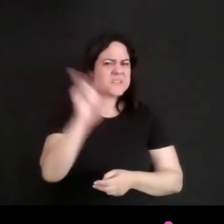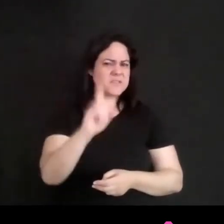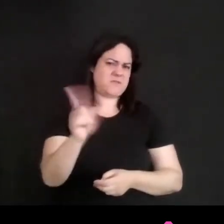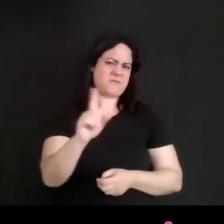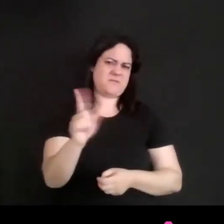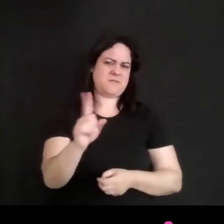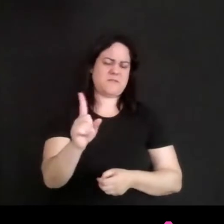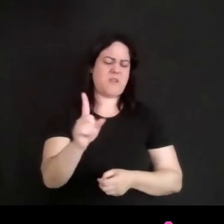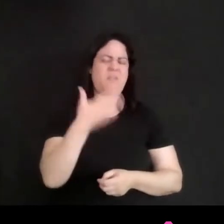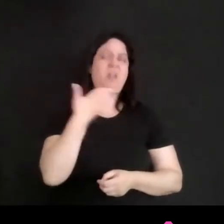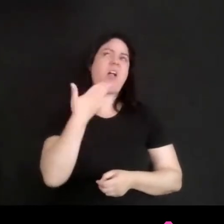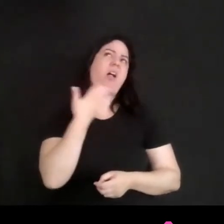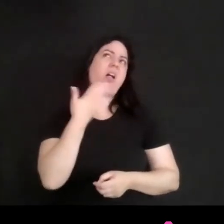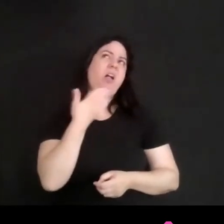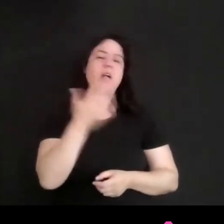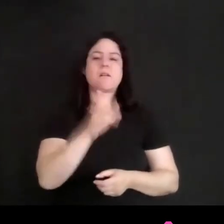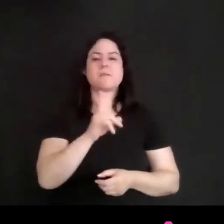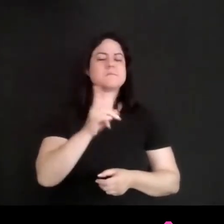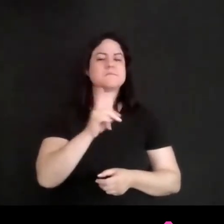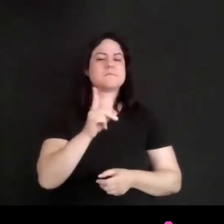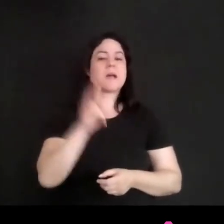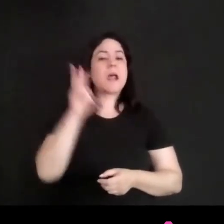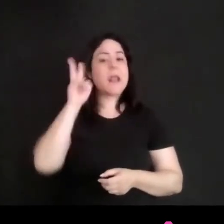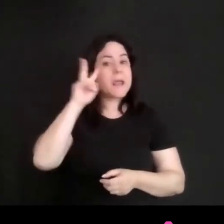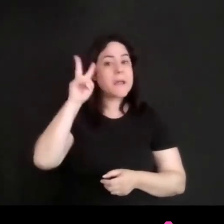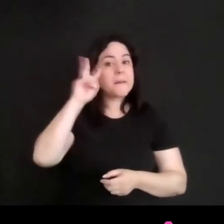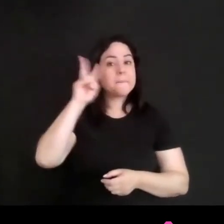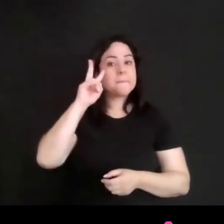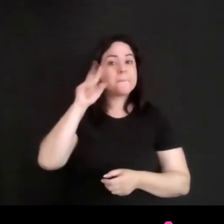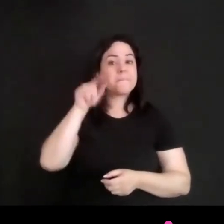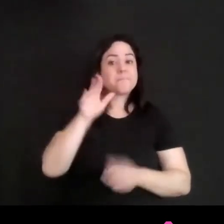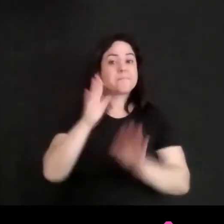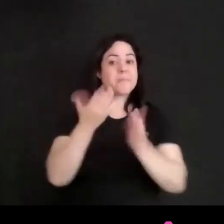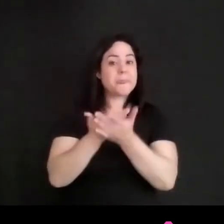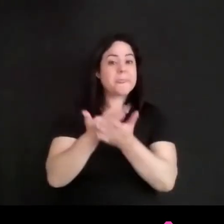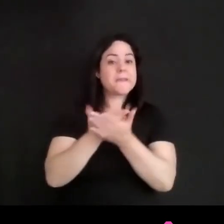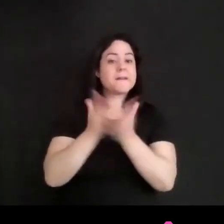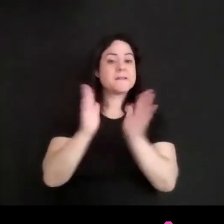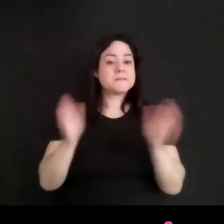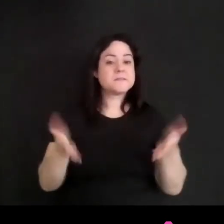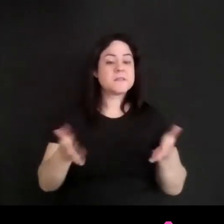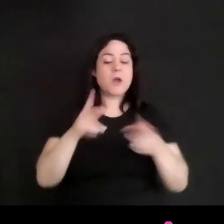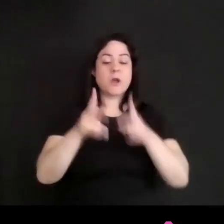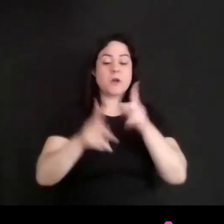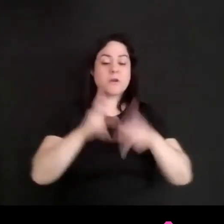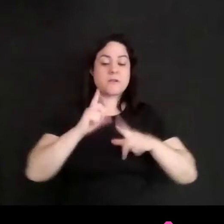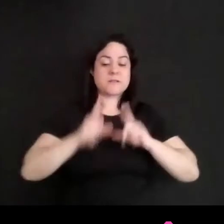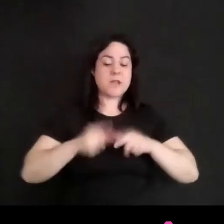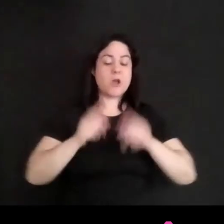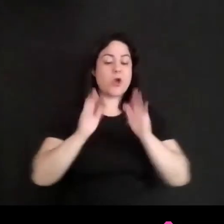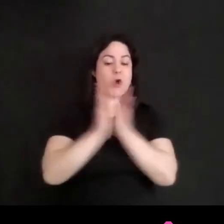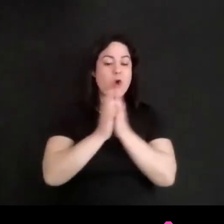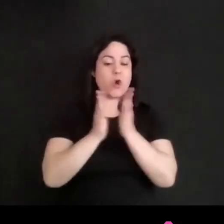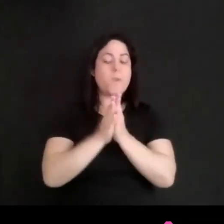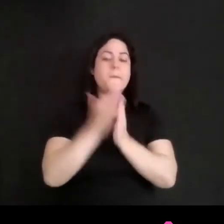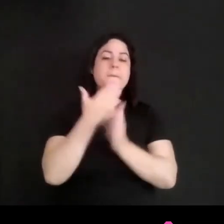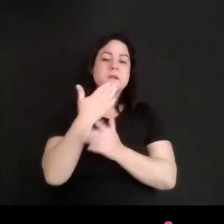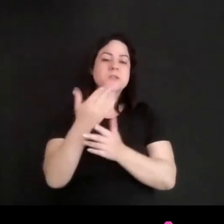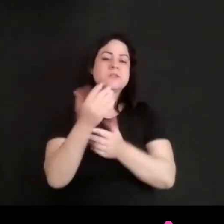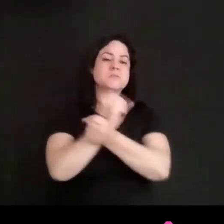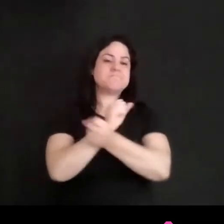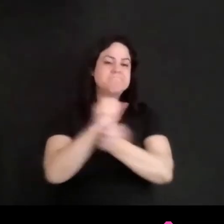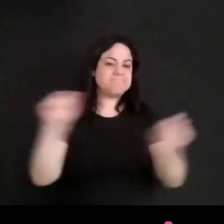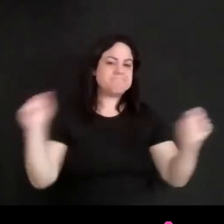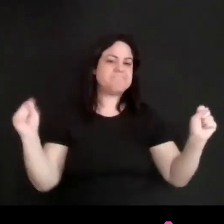assim. As coisas não acontecem. Lembram das histórias que nós já estudamos? O povo de Israel orou por um libertador. Aí